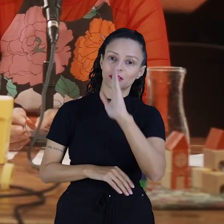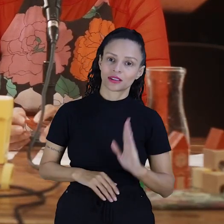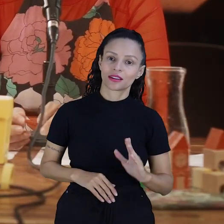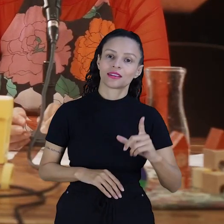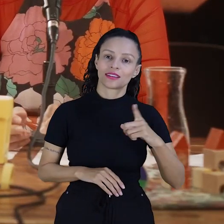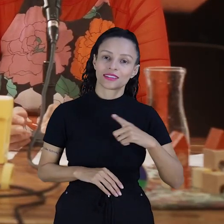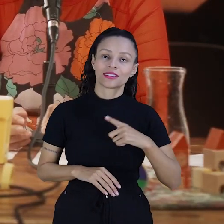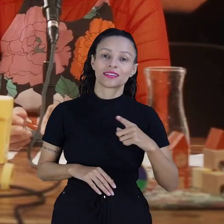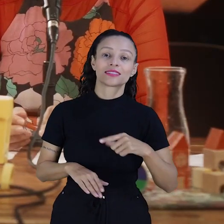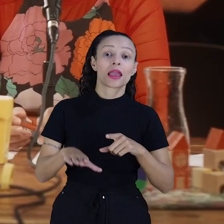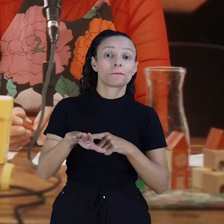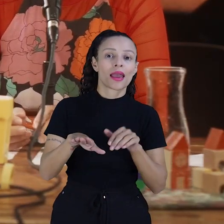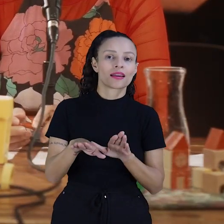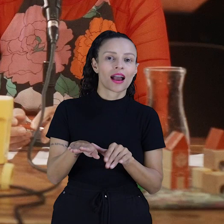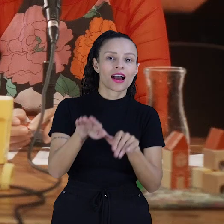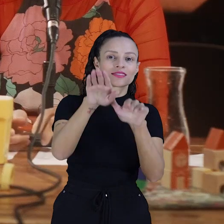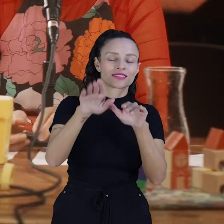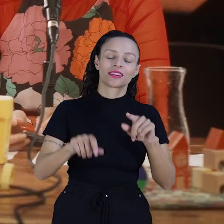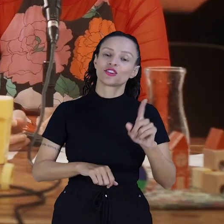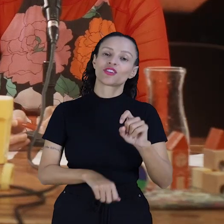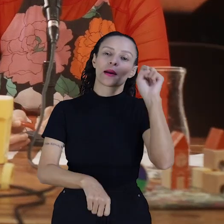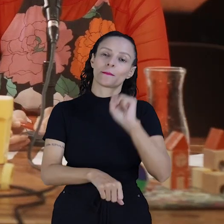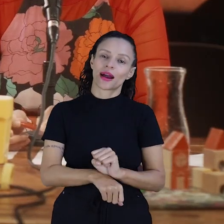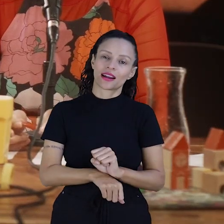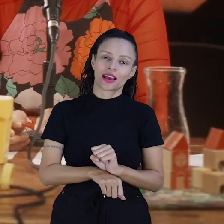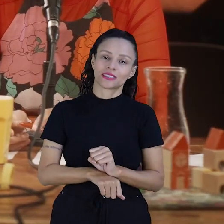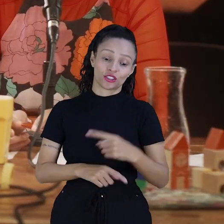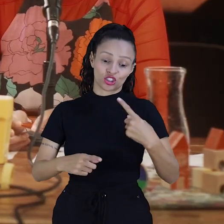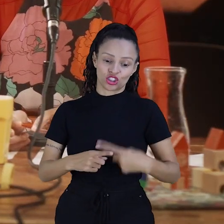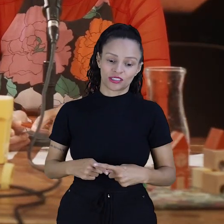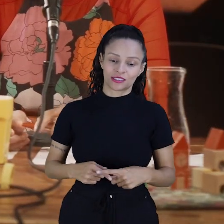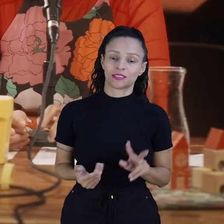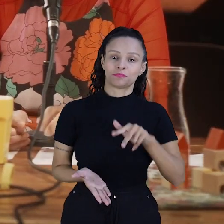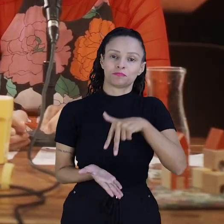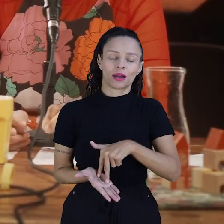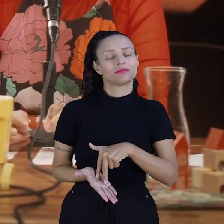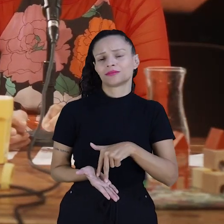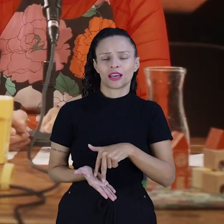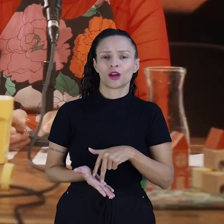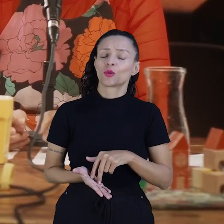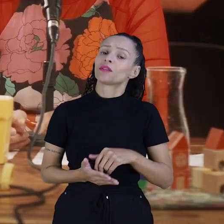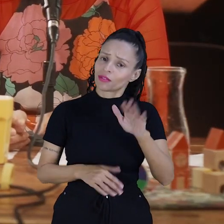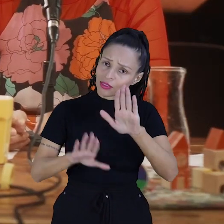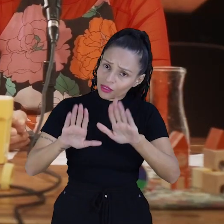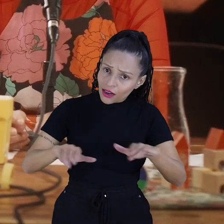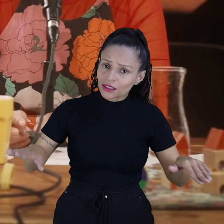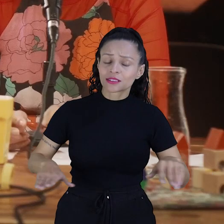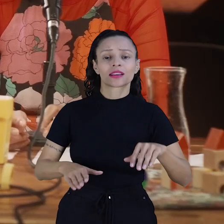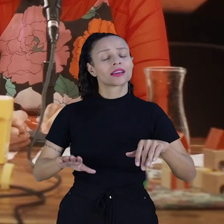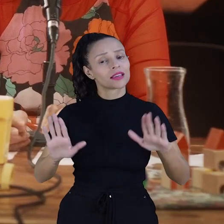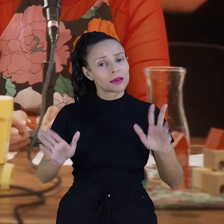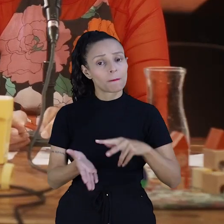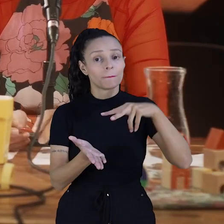brasileira. Da criança que tem asa no pé. Que não fica paradinha em cima do X. Da criança que